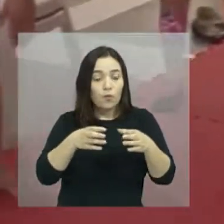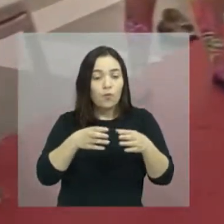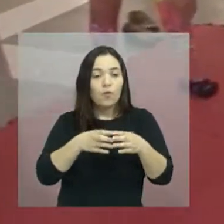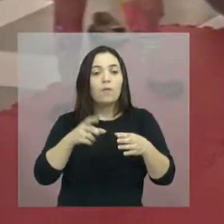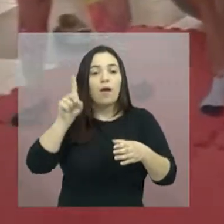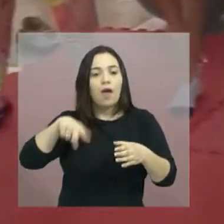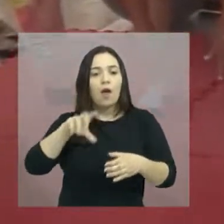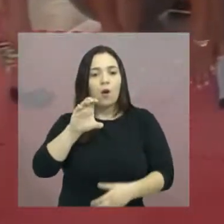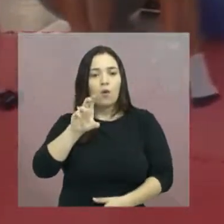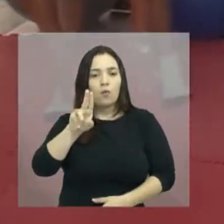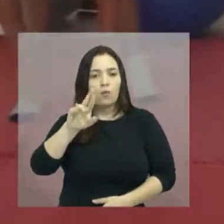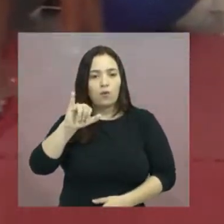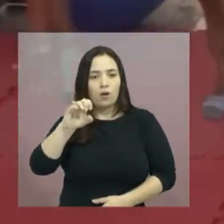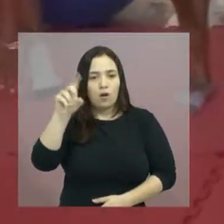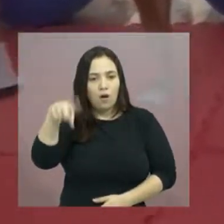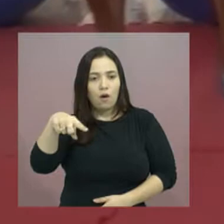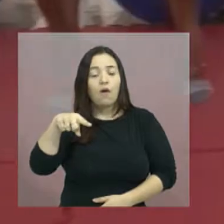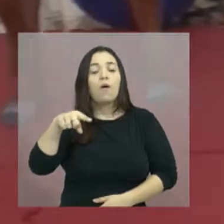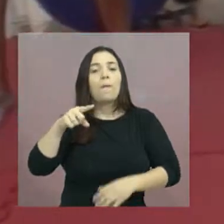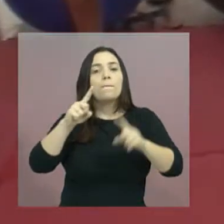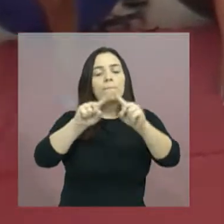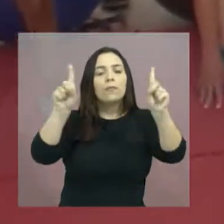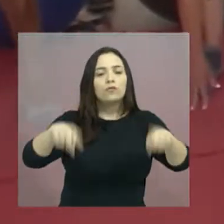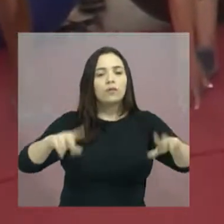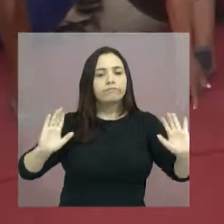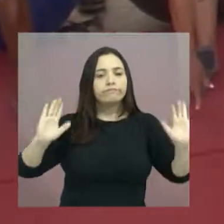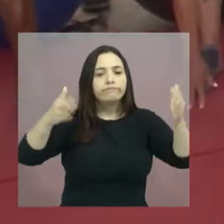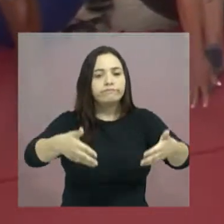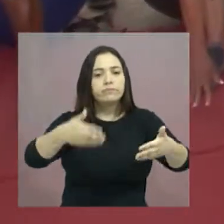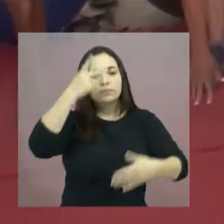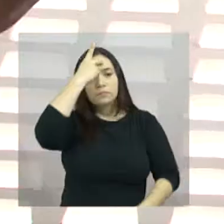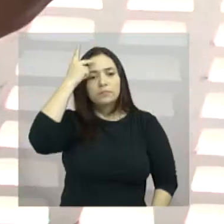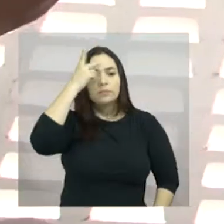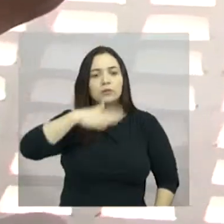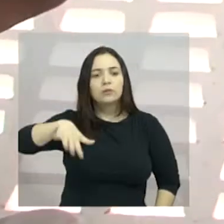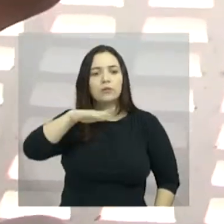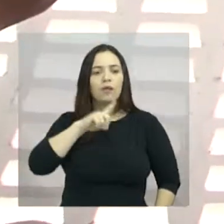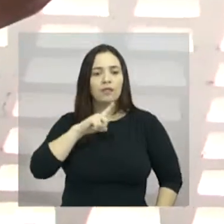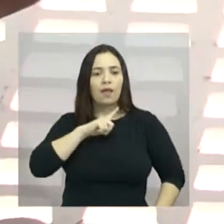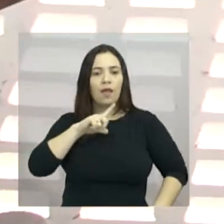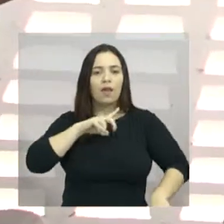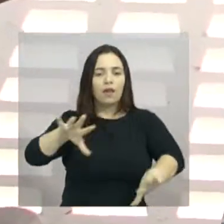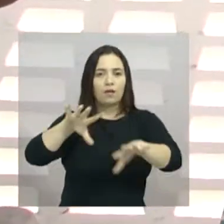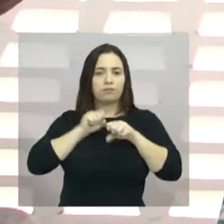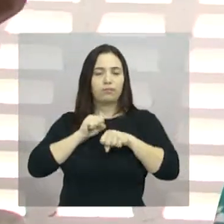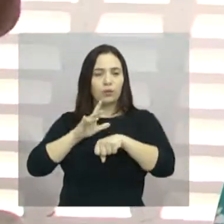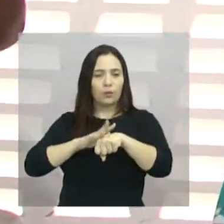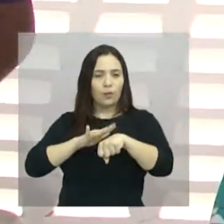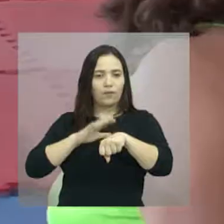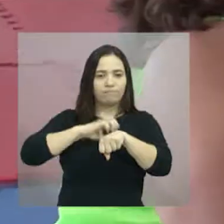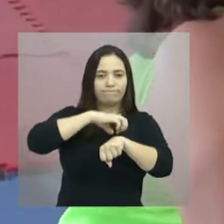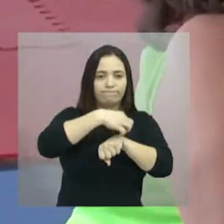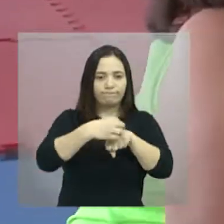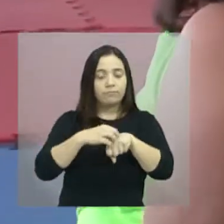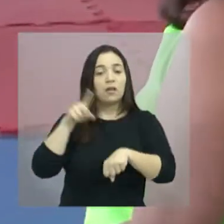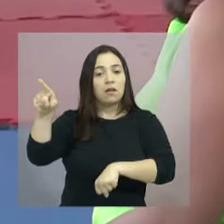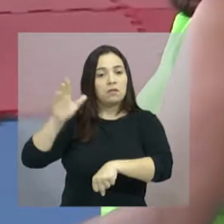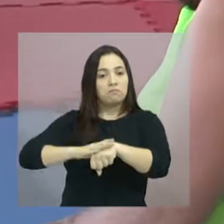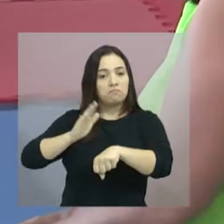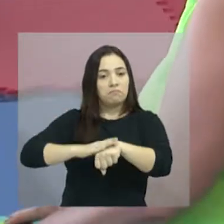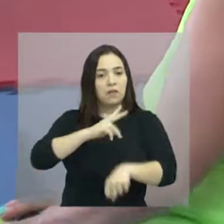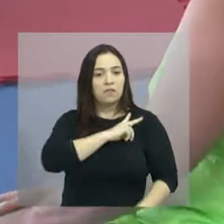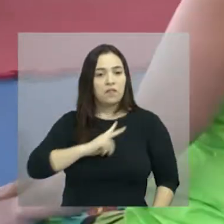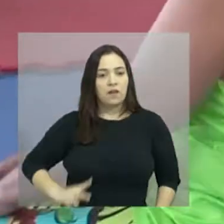bairro Curió, que desenvolve um projeto voltado para as pessoas que tiveram chikungunya. A iniciativa é da vereadora